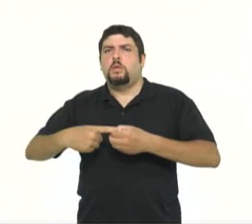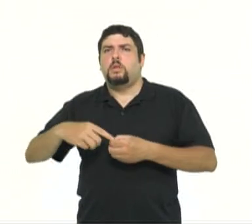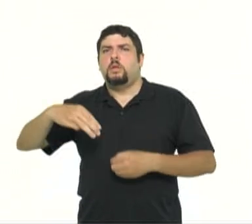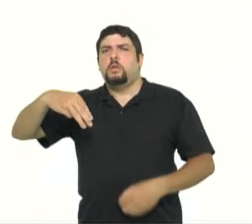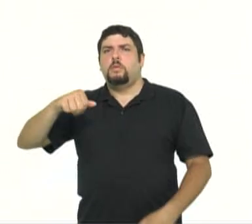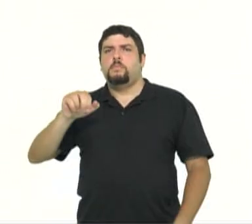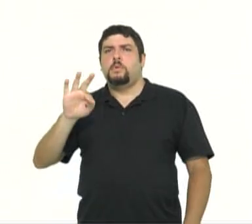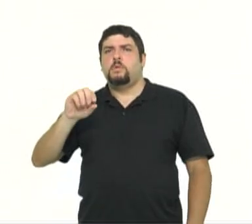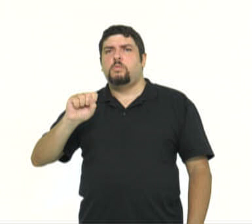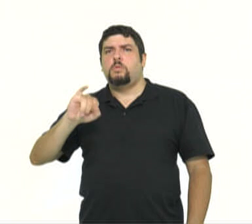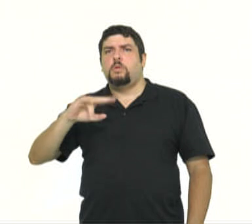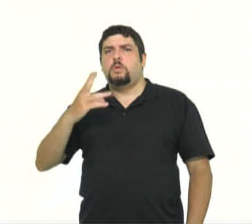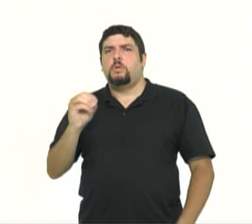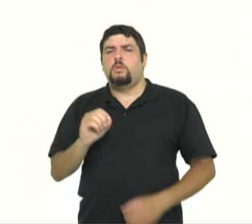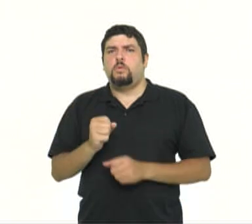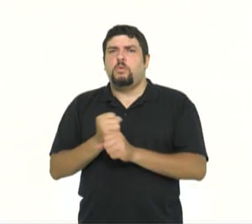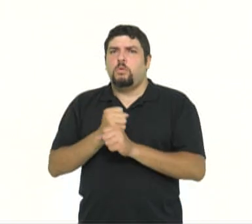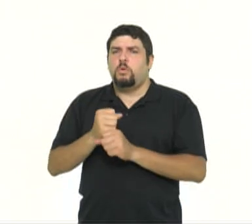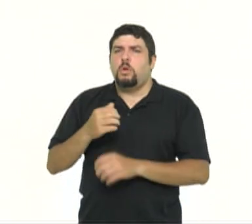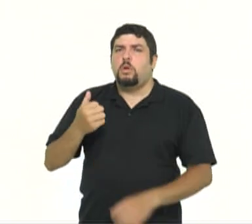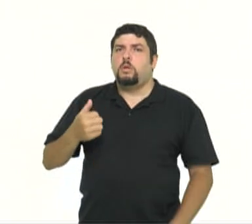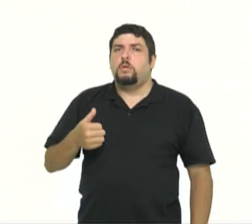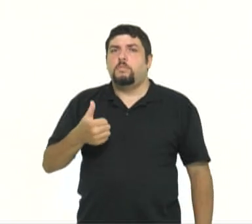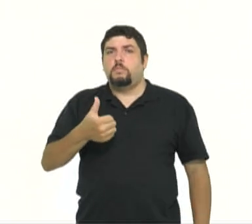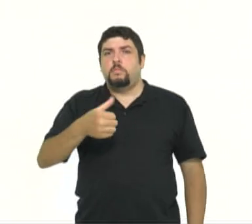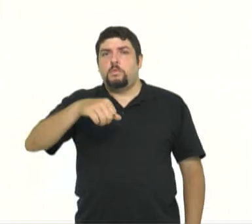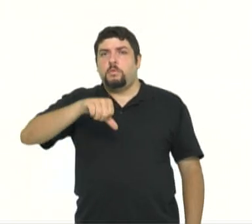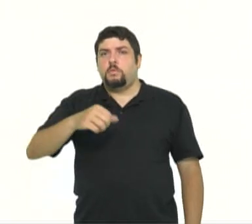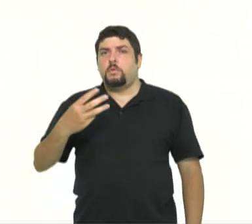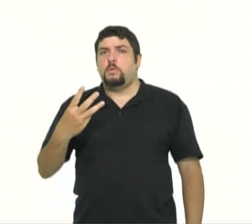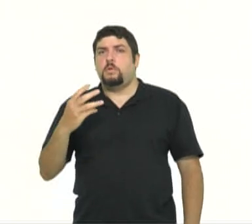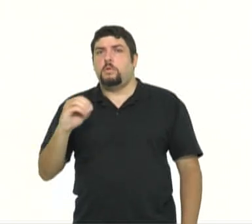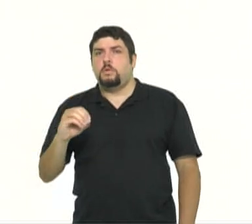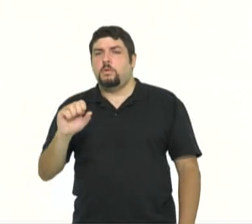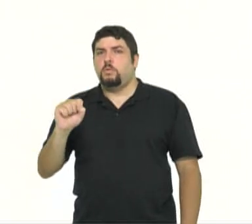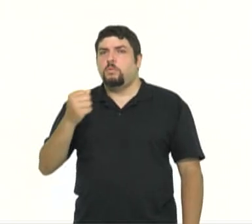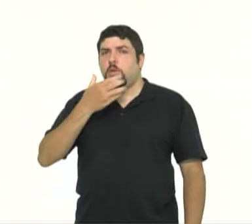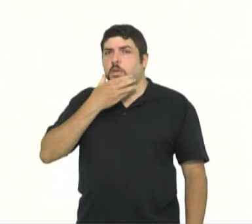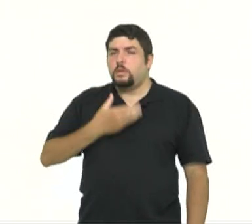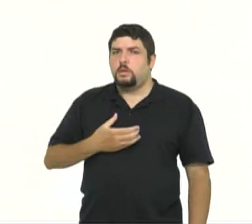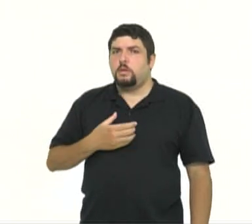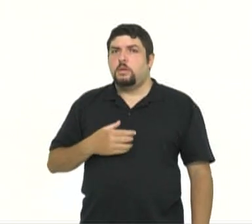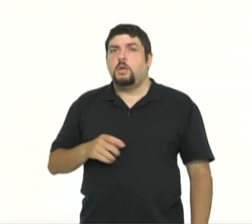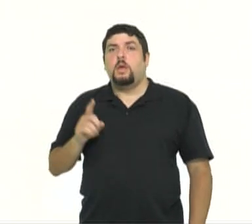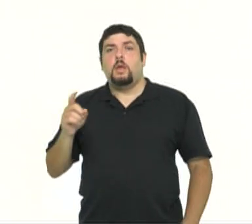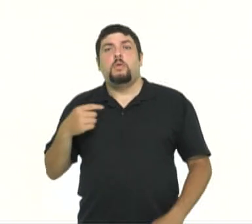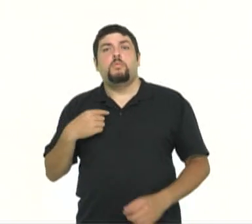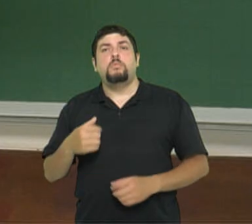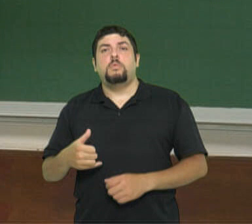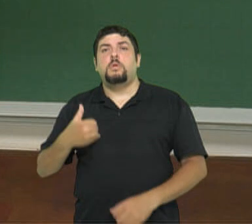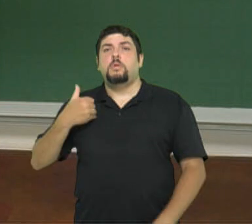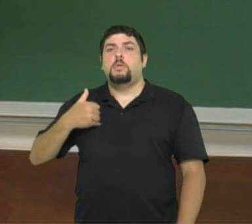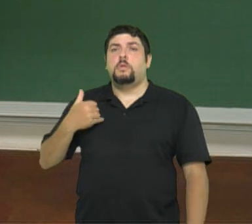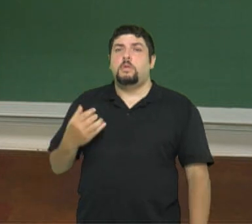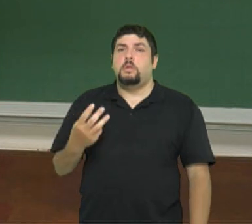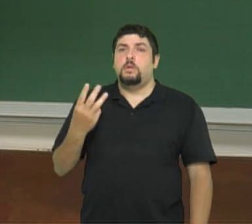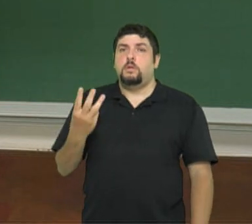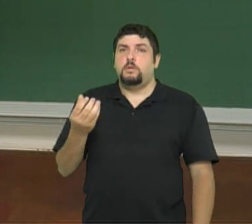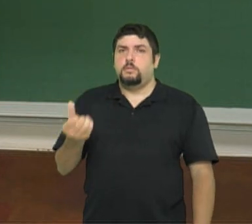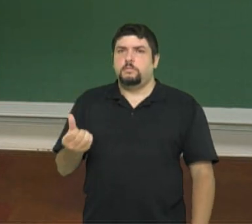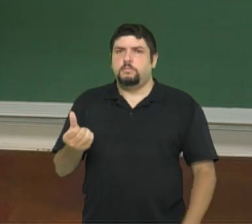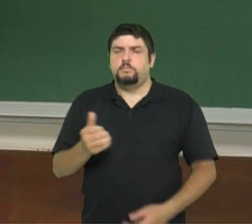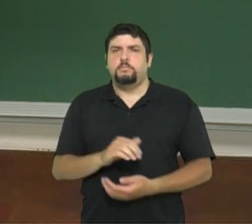8 de dezembro de 1930, data em que completaria 36 anos de